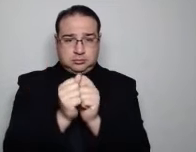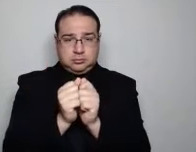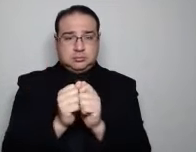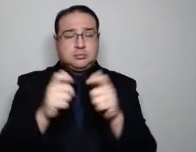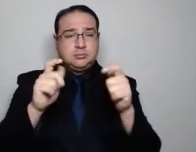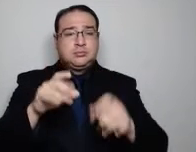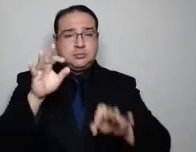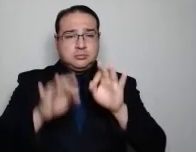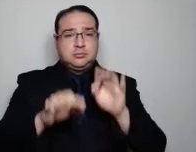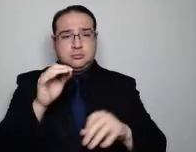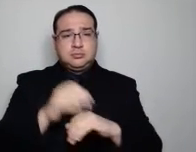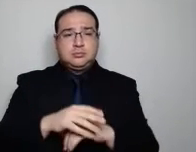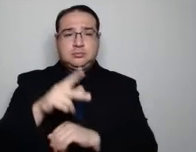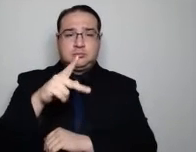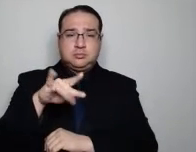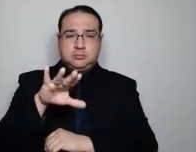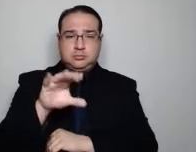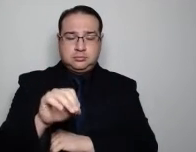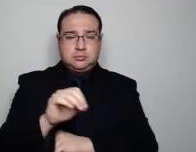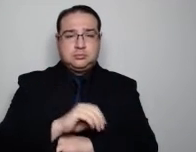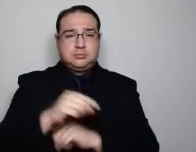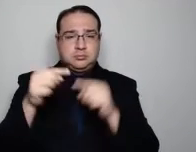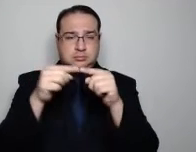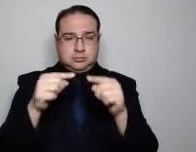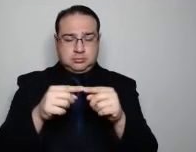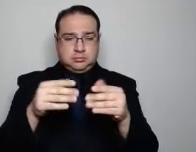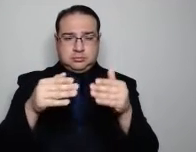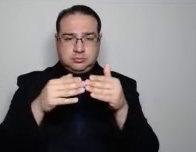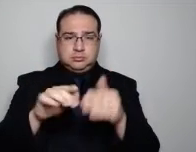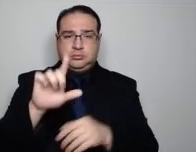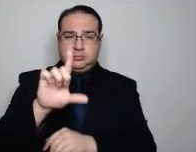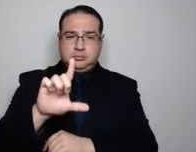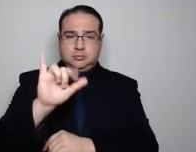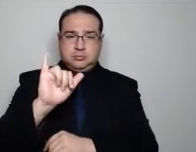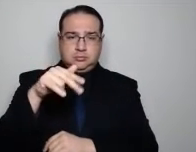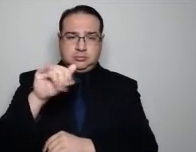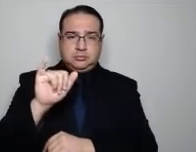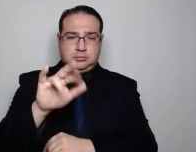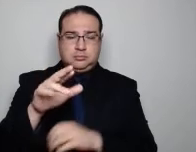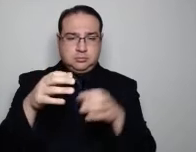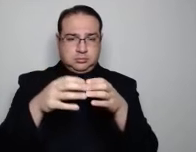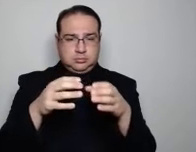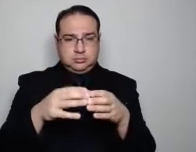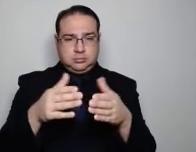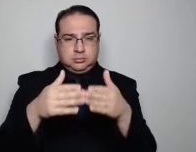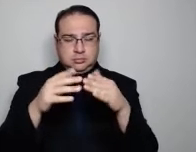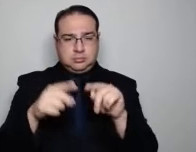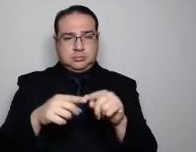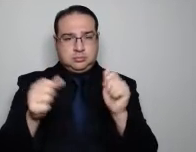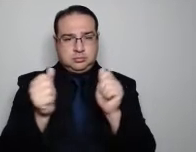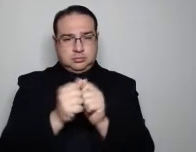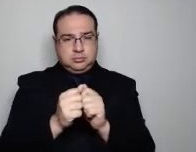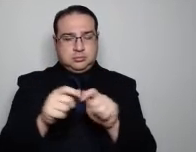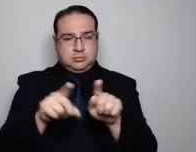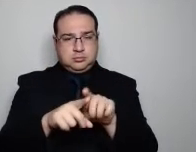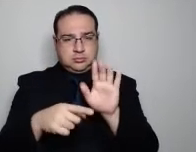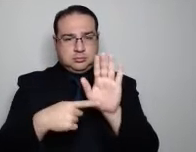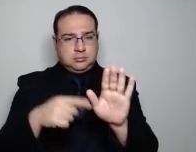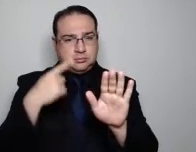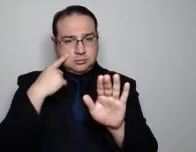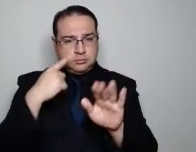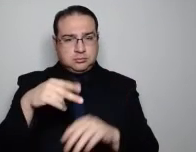piso deferiu o pedido liminar para que o agravado fosse ingressado nos quadros da cooperativa médica Unimed